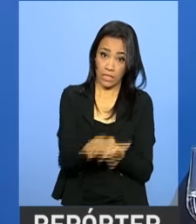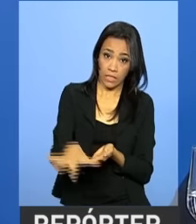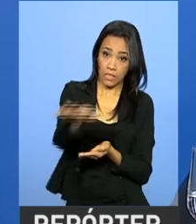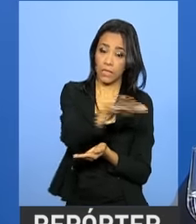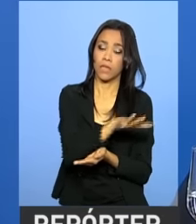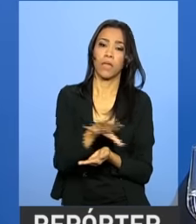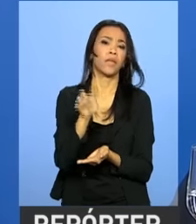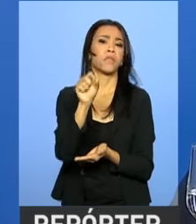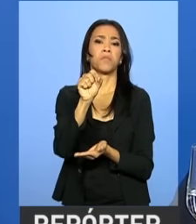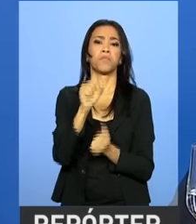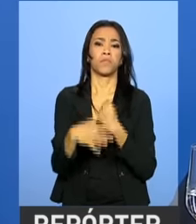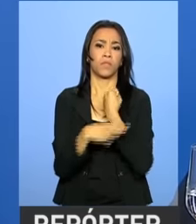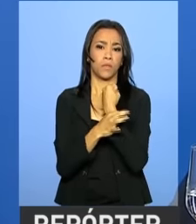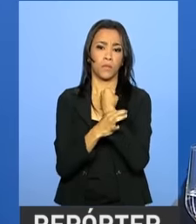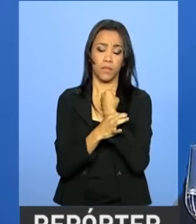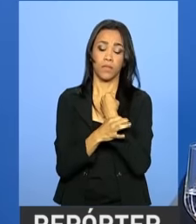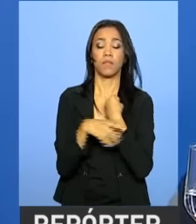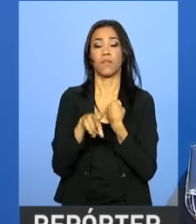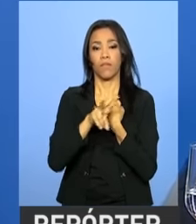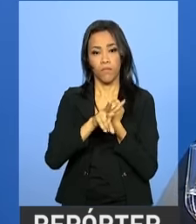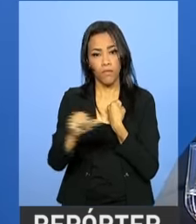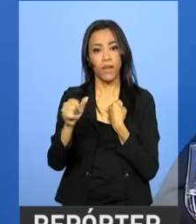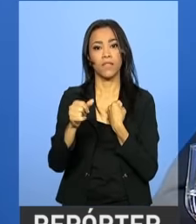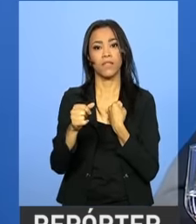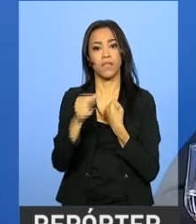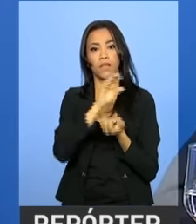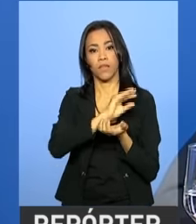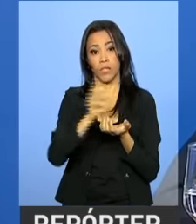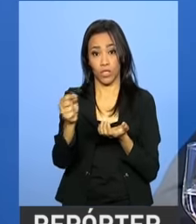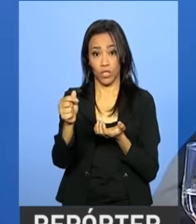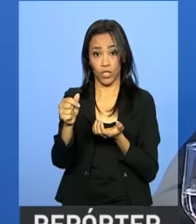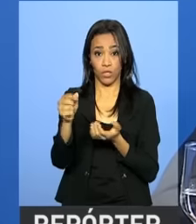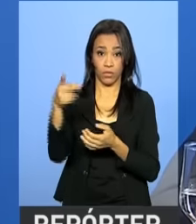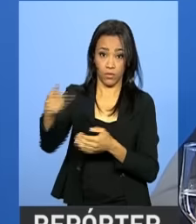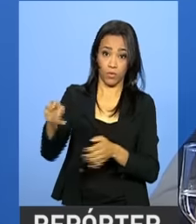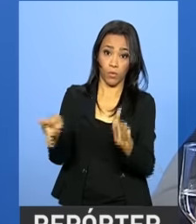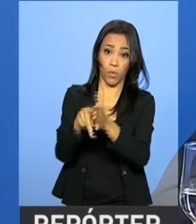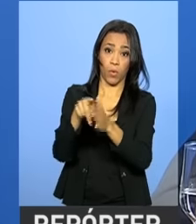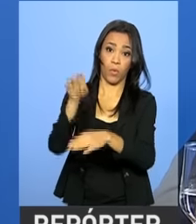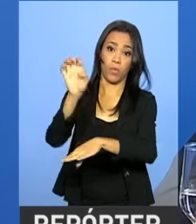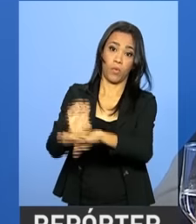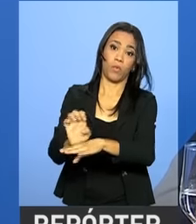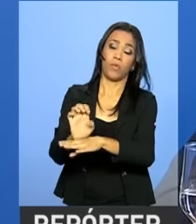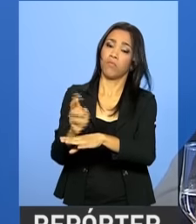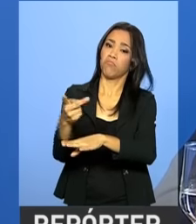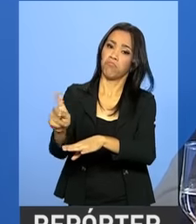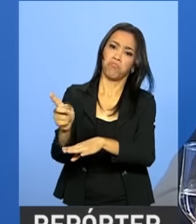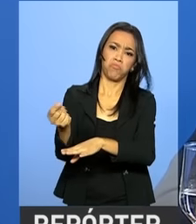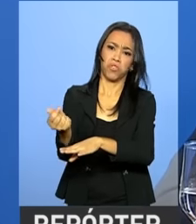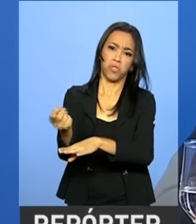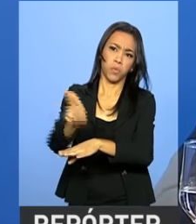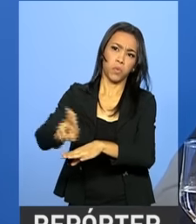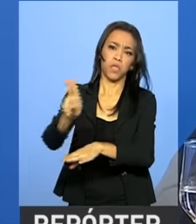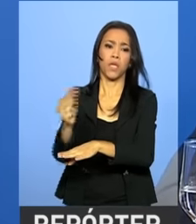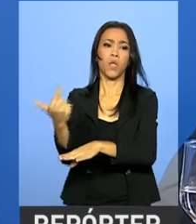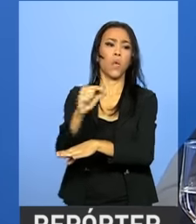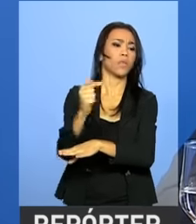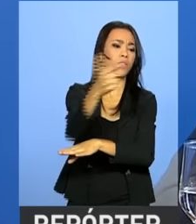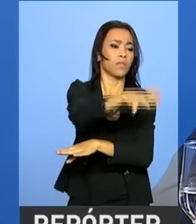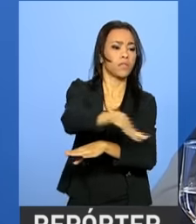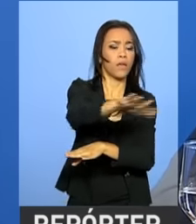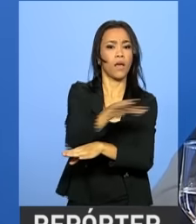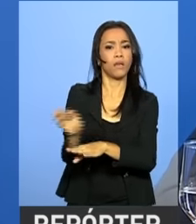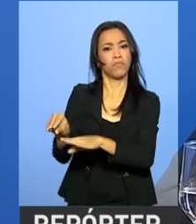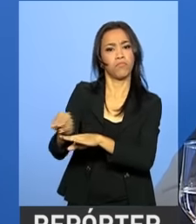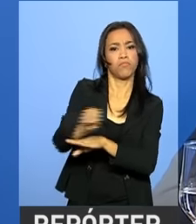segurança, evidentemente que isso libera recursos do próprio Estado, que ele vai poder alocar, né, em outras áreas para